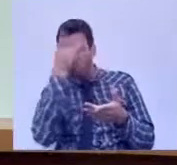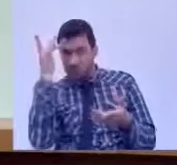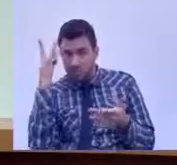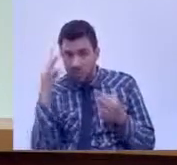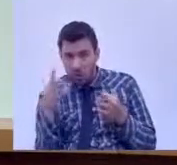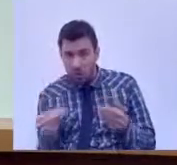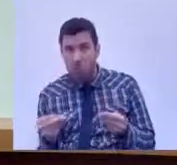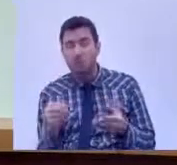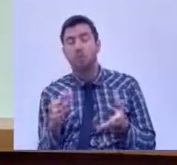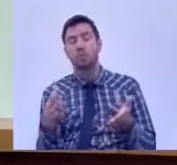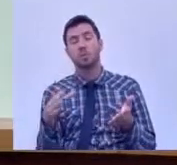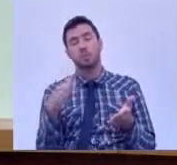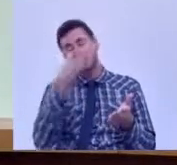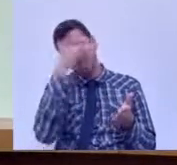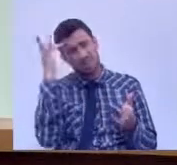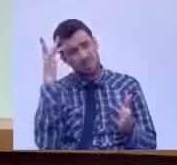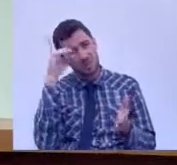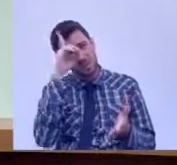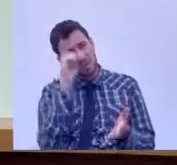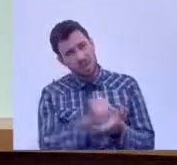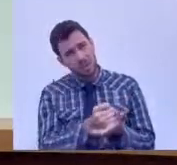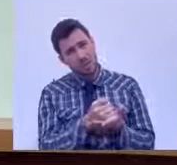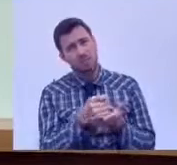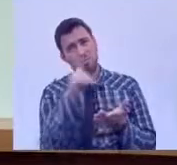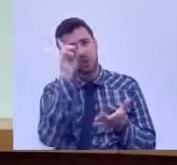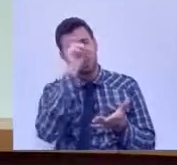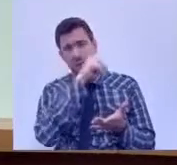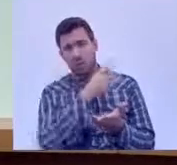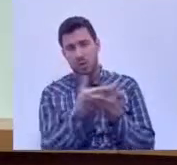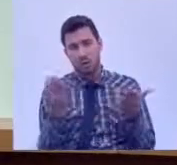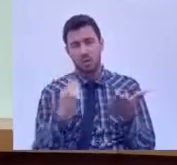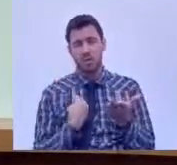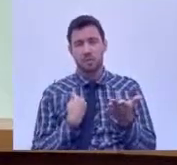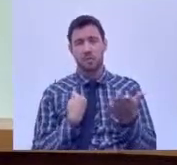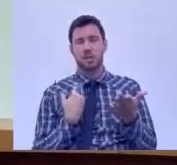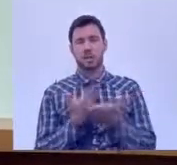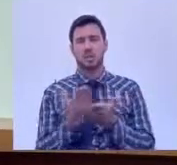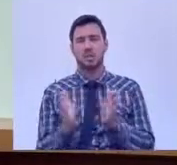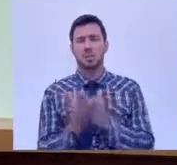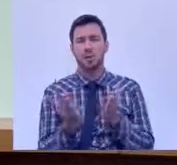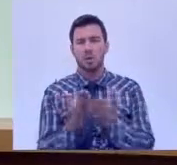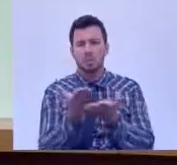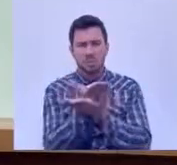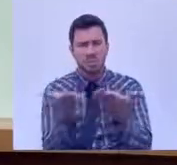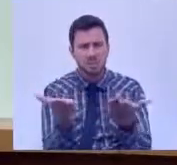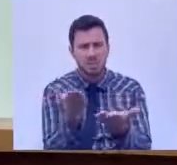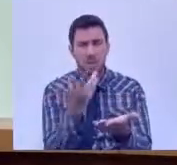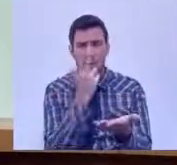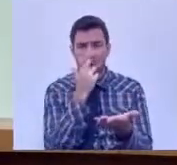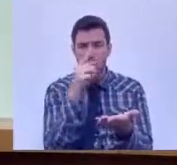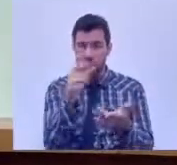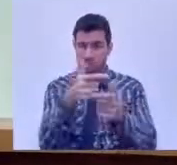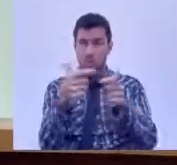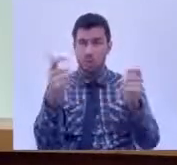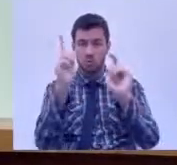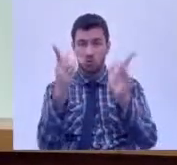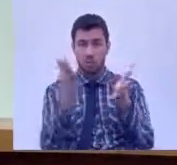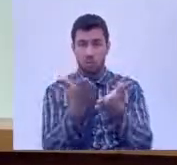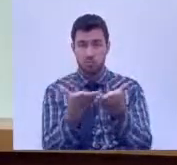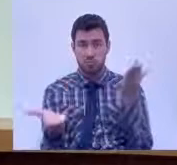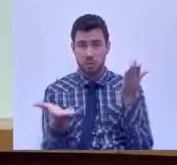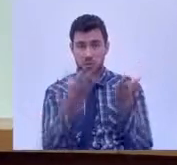vida do pobre coitado. Eu acho que a maioria de vocês aqui já perdeu um ente querido, já perdeu um familiar, perdeu um